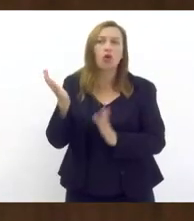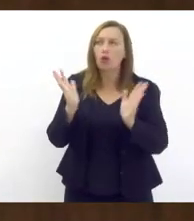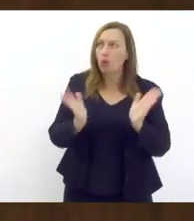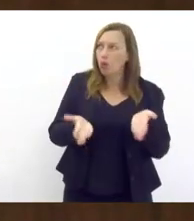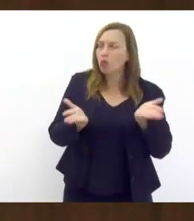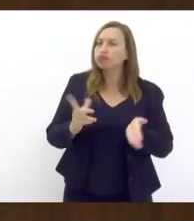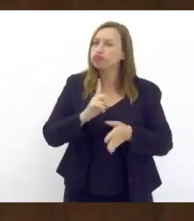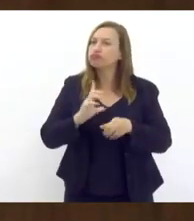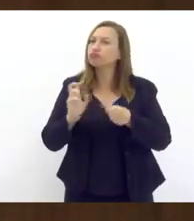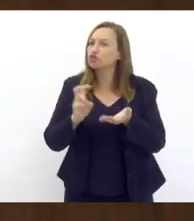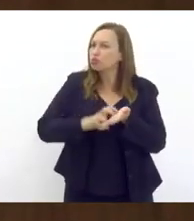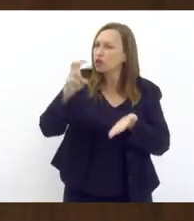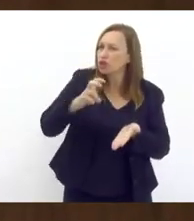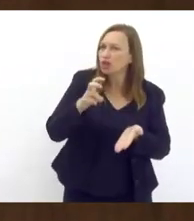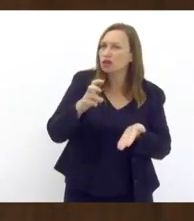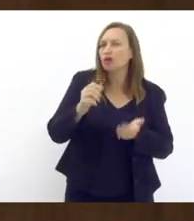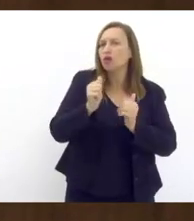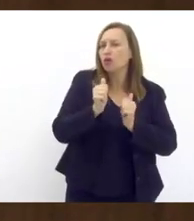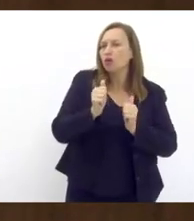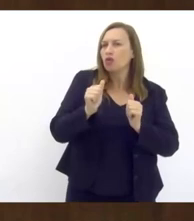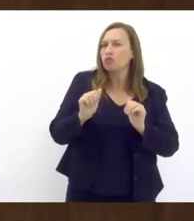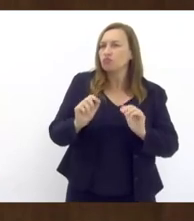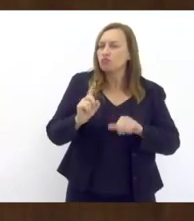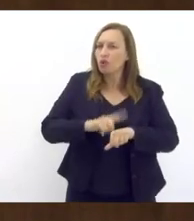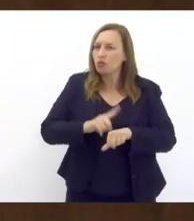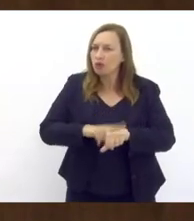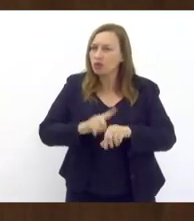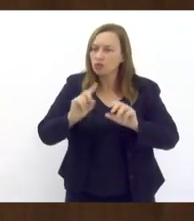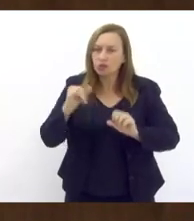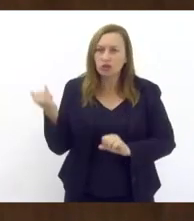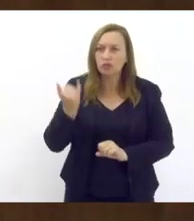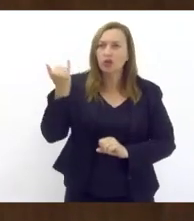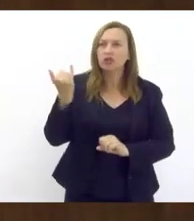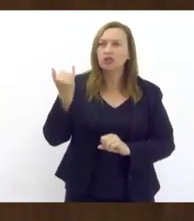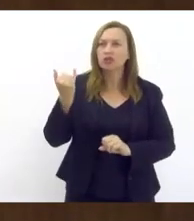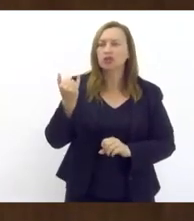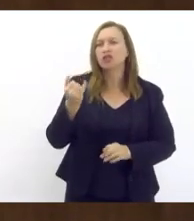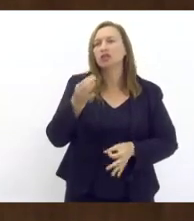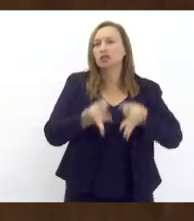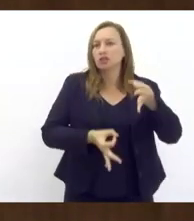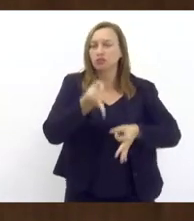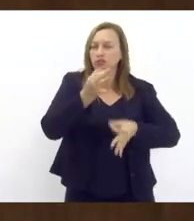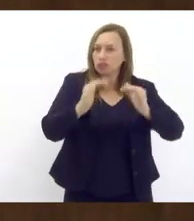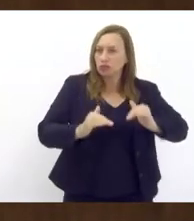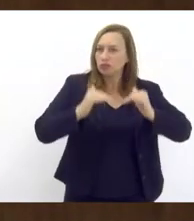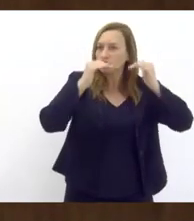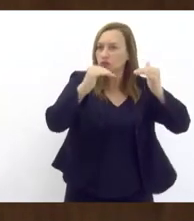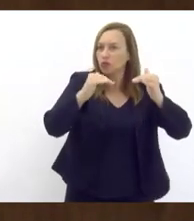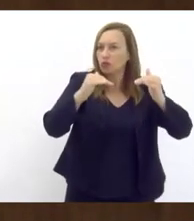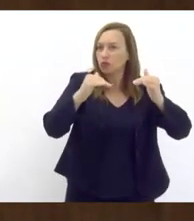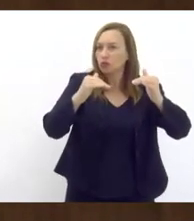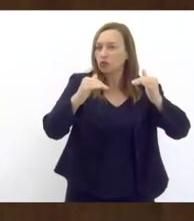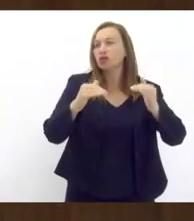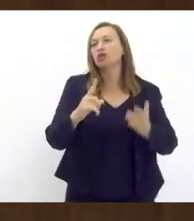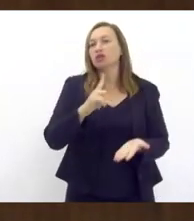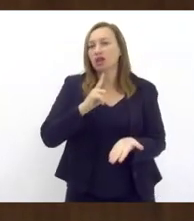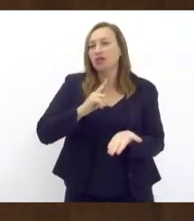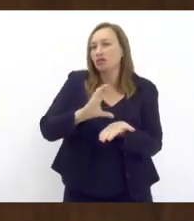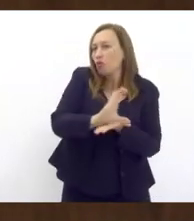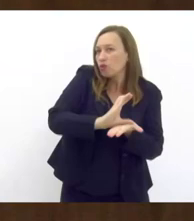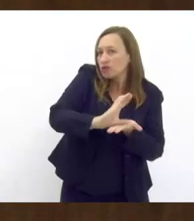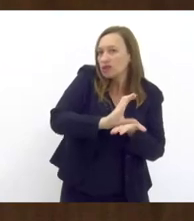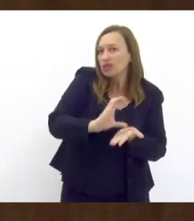hoje pela manhã acompanhando um evento muito importante no Tribunal de Justiça, não é, com a presença de conselheiros